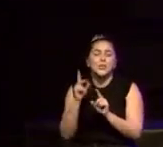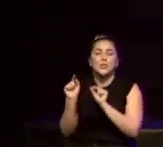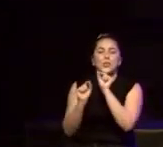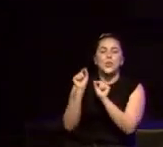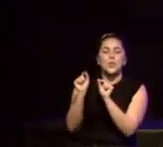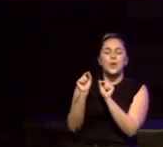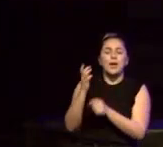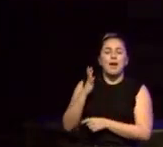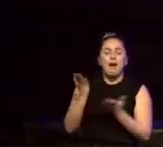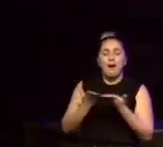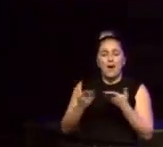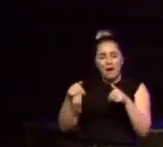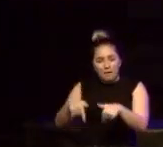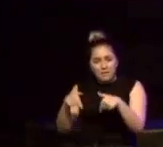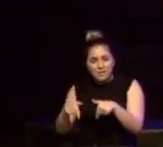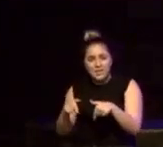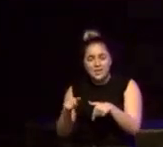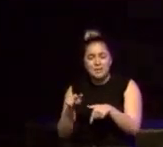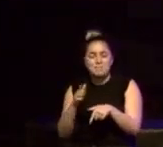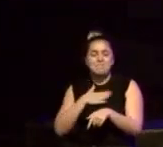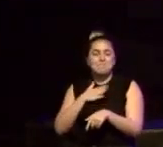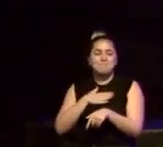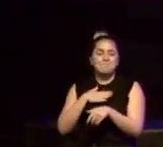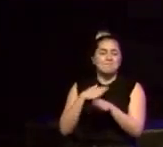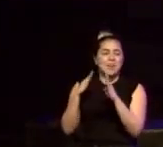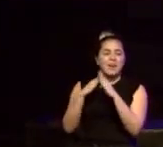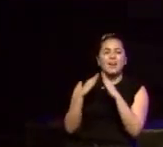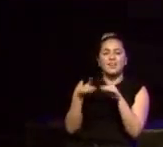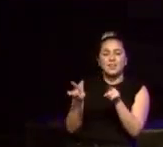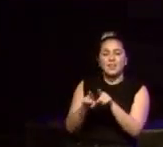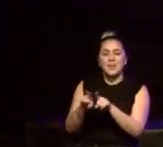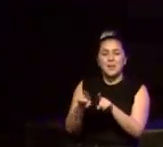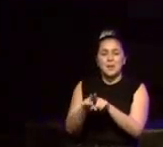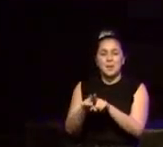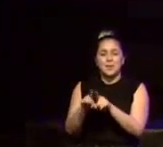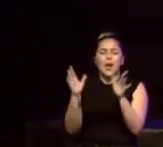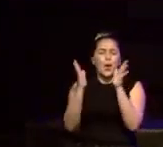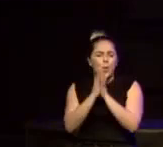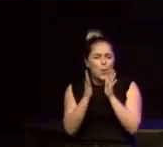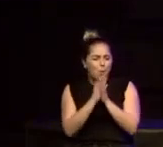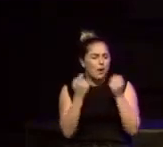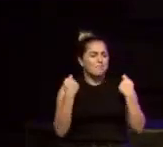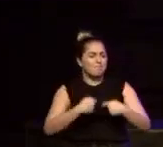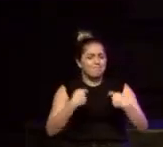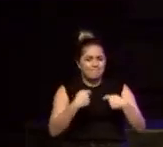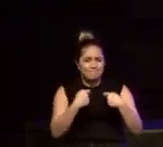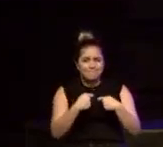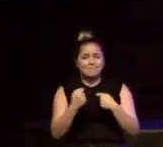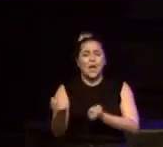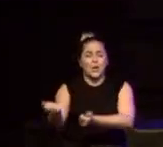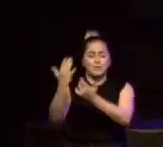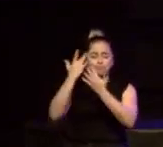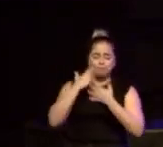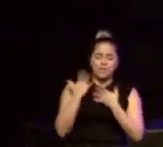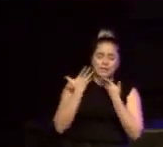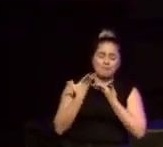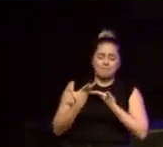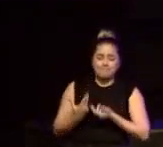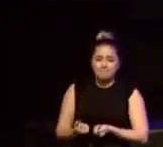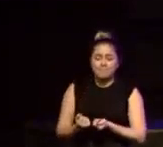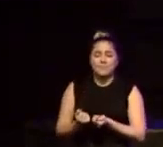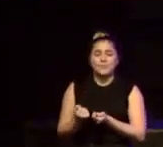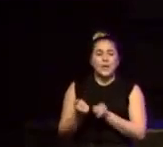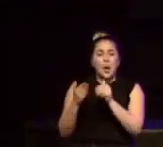de nossa. Se a gente precisar de uma oração, eu sei que alguém vai orar por nós. Se nós precisarmos de uma orientação, eu sei que tem até